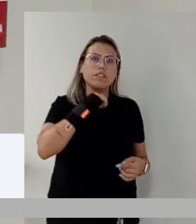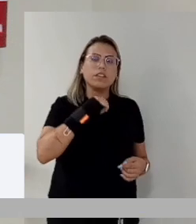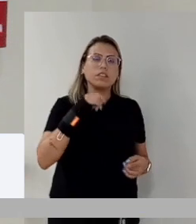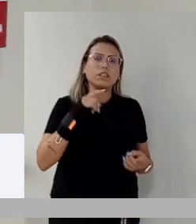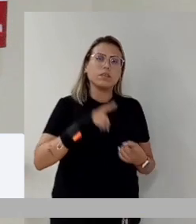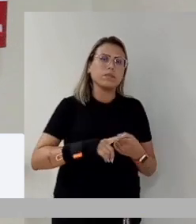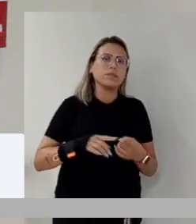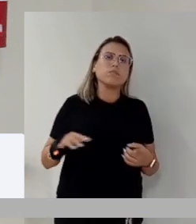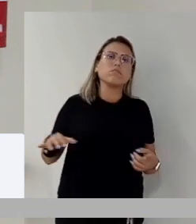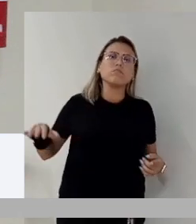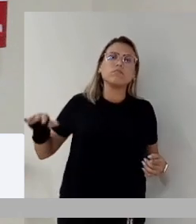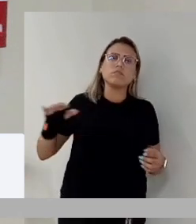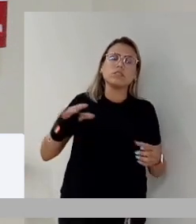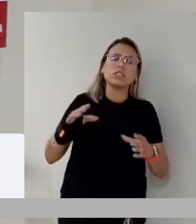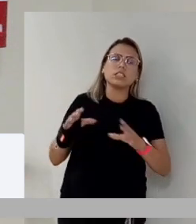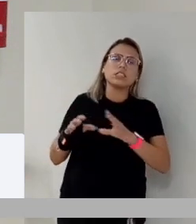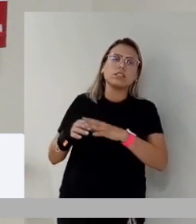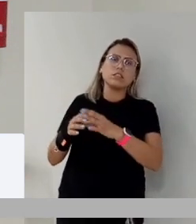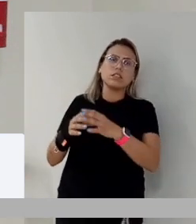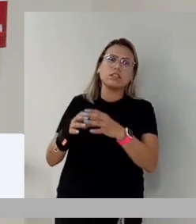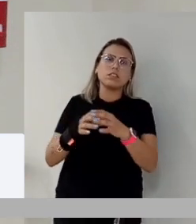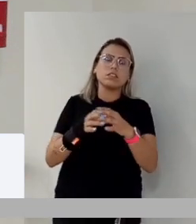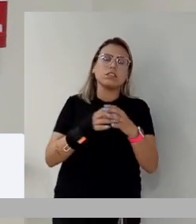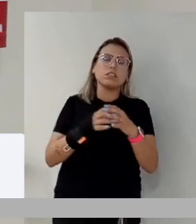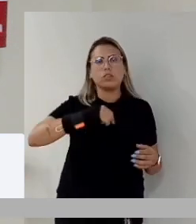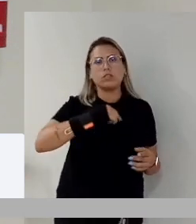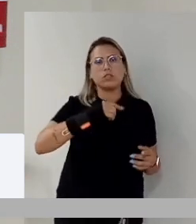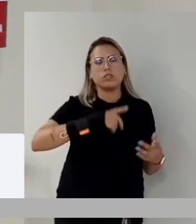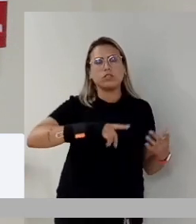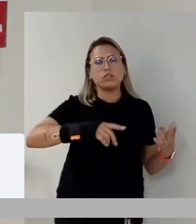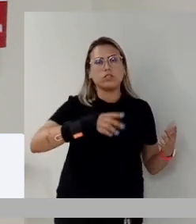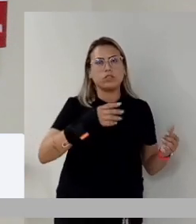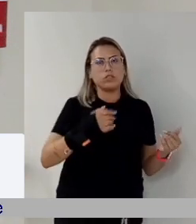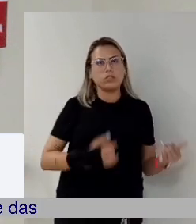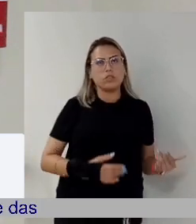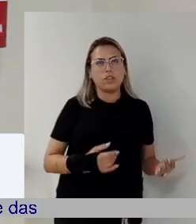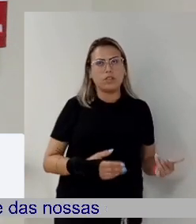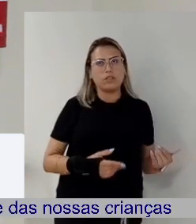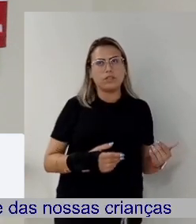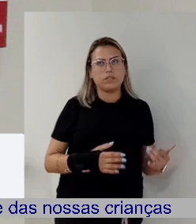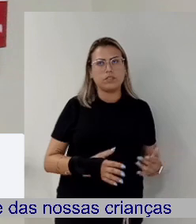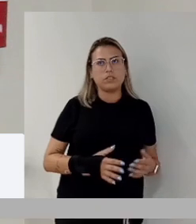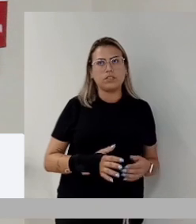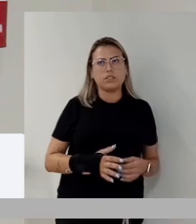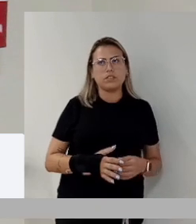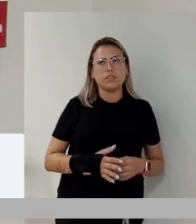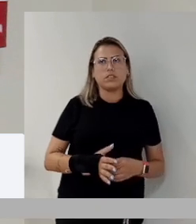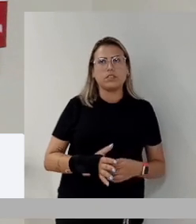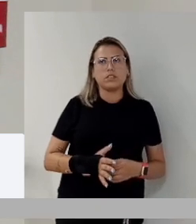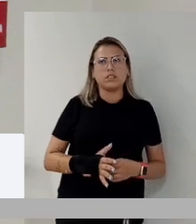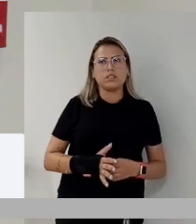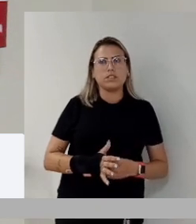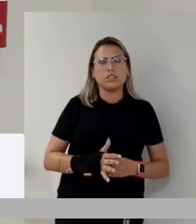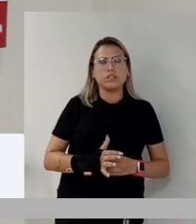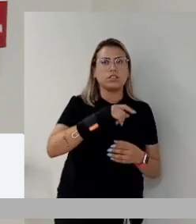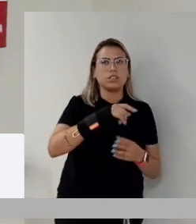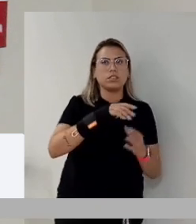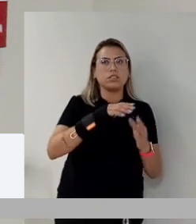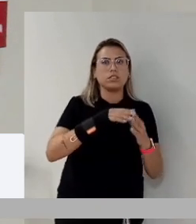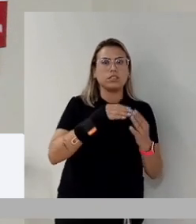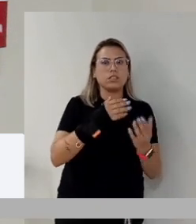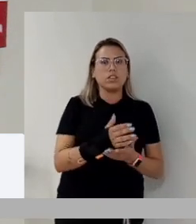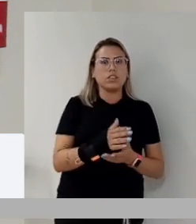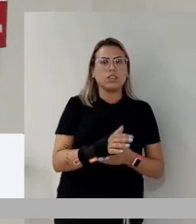né na qual a nossas Juventude as nossas crianças que estudam nesse Colégio trafegam